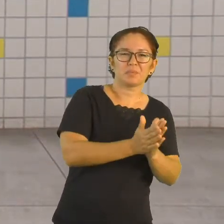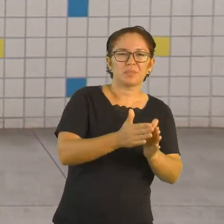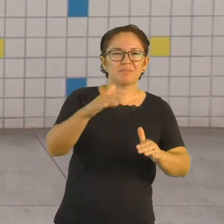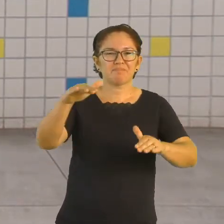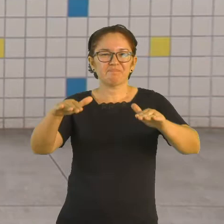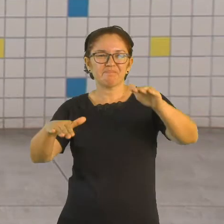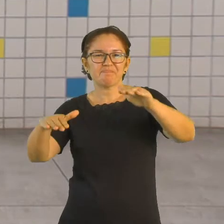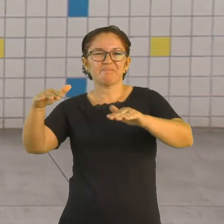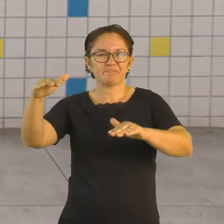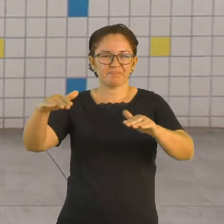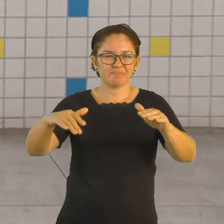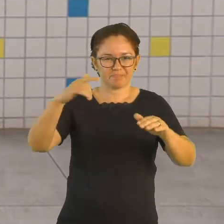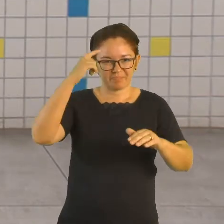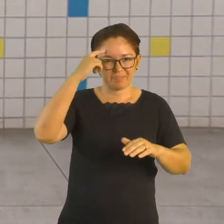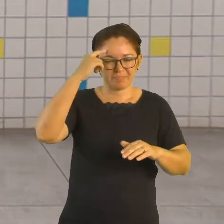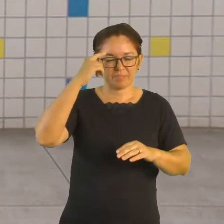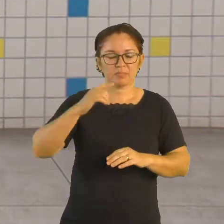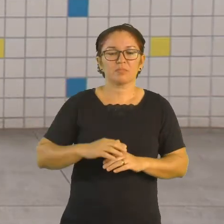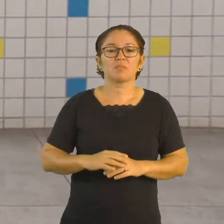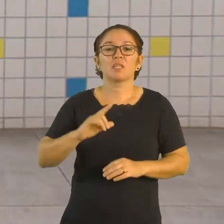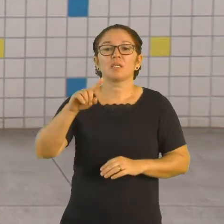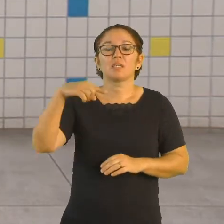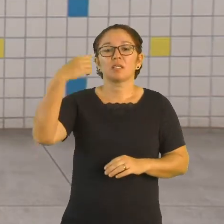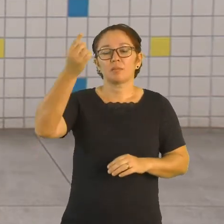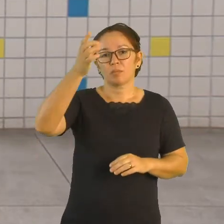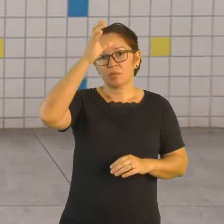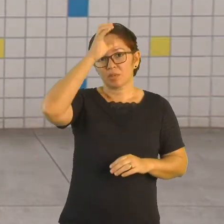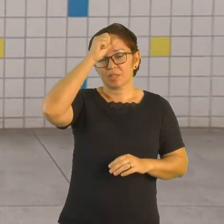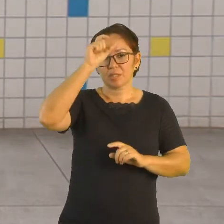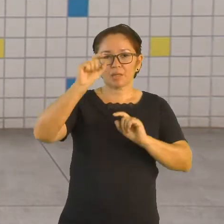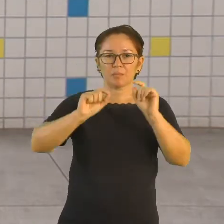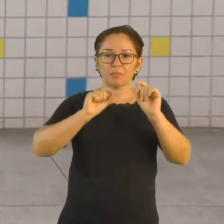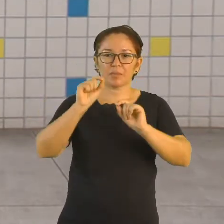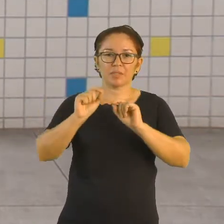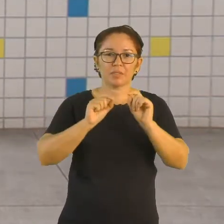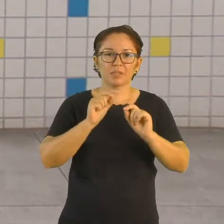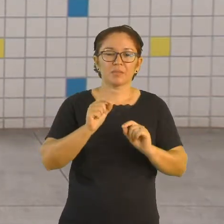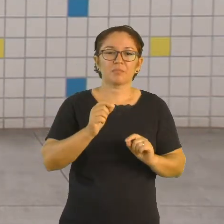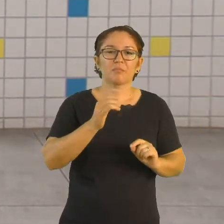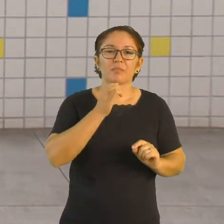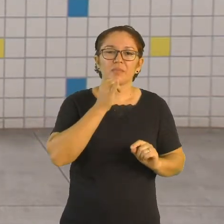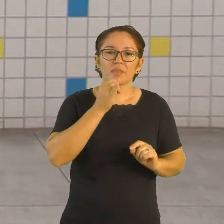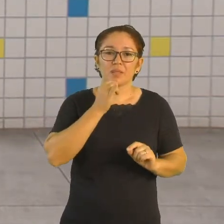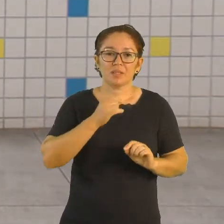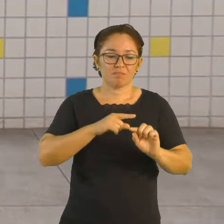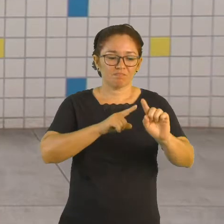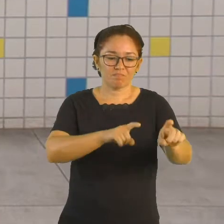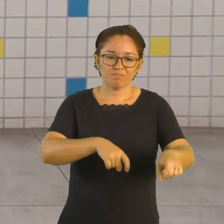E, em seguida, falaremos sobre os impactos ambientais da agropecuária.